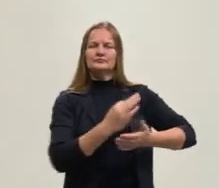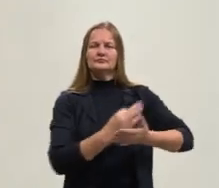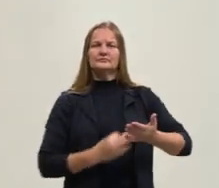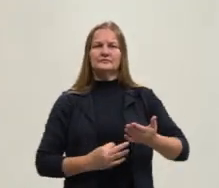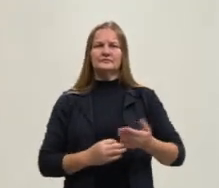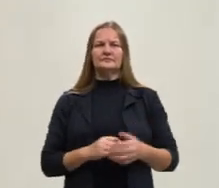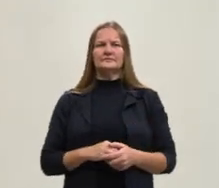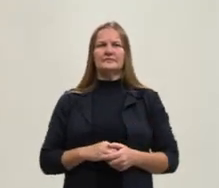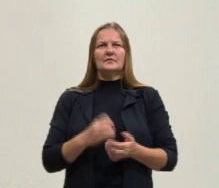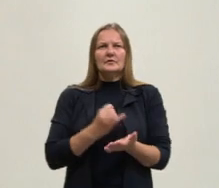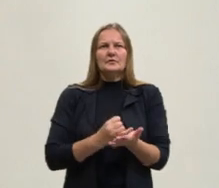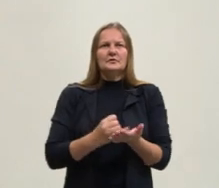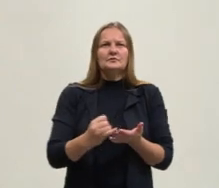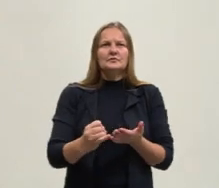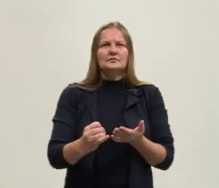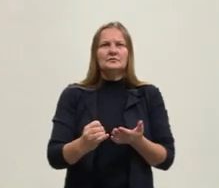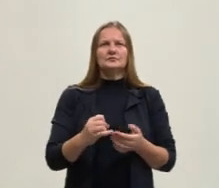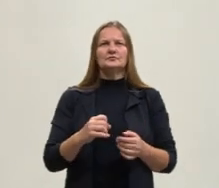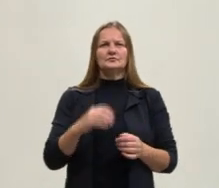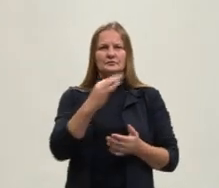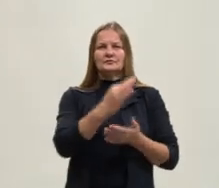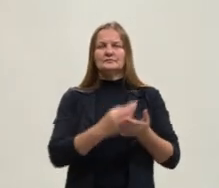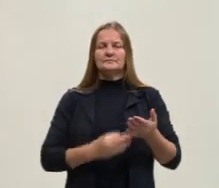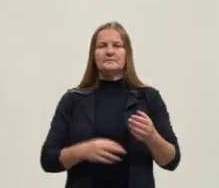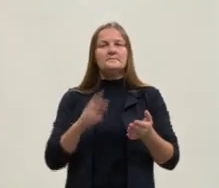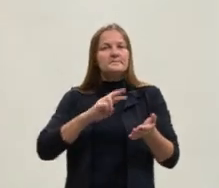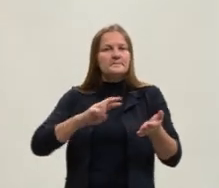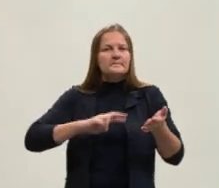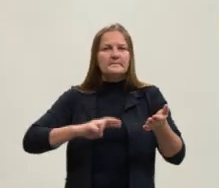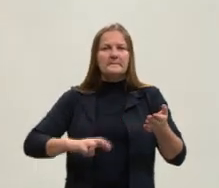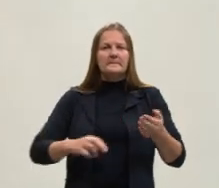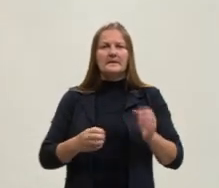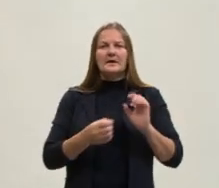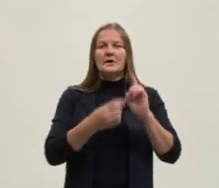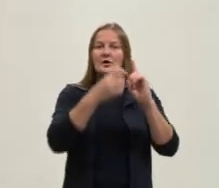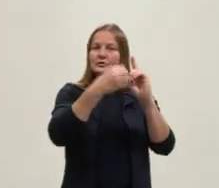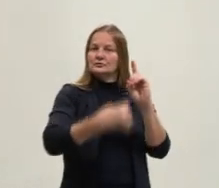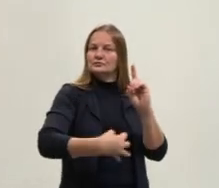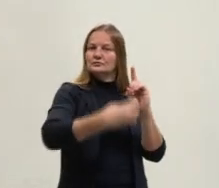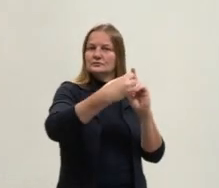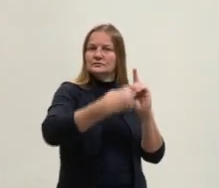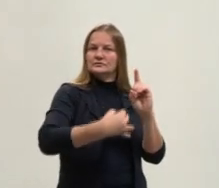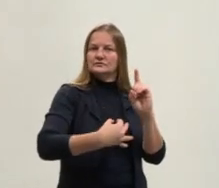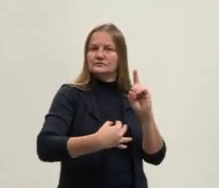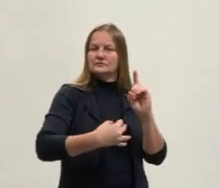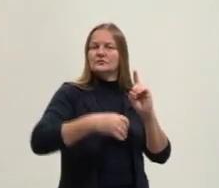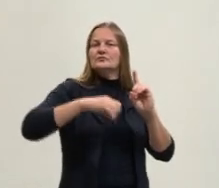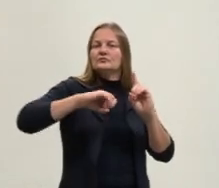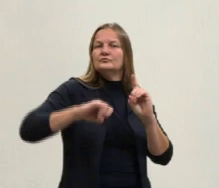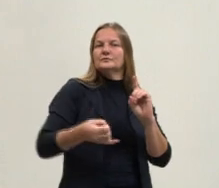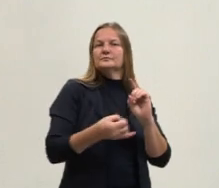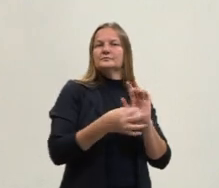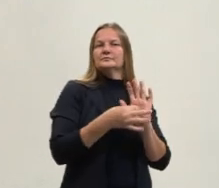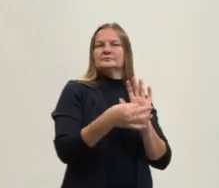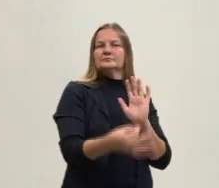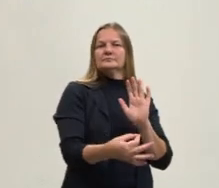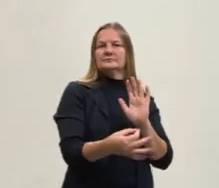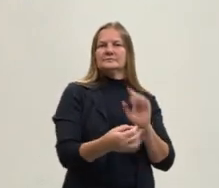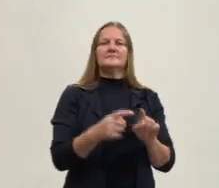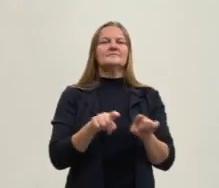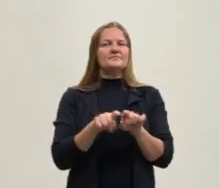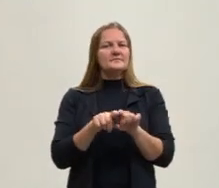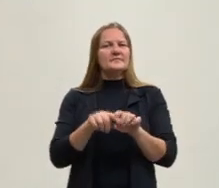faz esse esse início de texto Esse princípio de texto de redação do texto dissertativo-argumentativo e depois disso eu vou